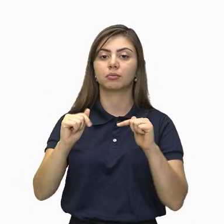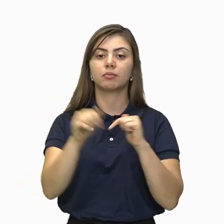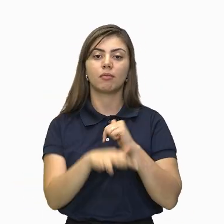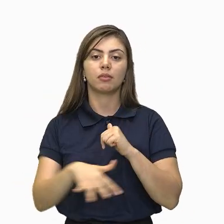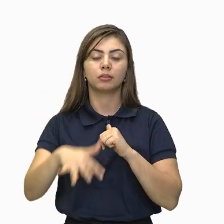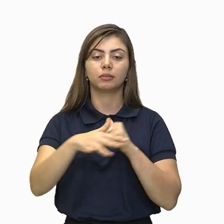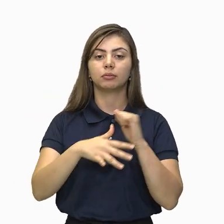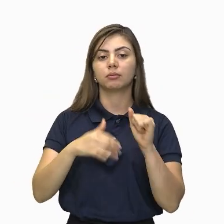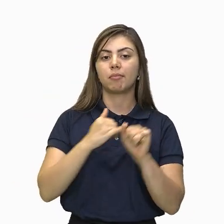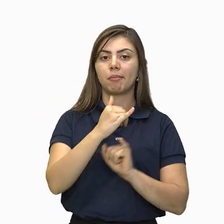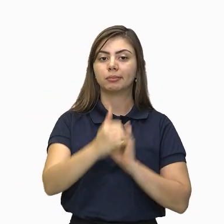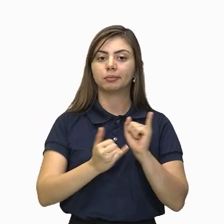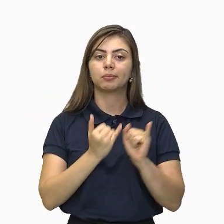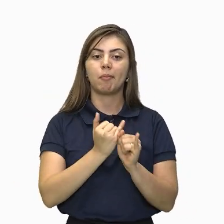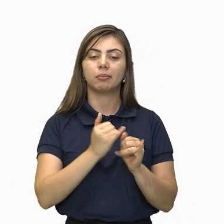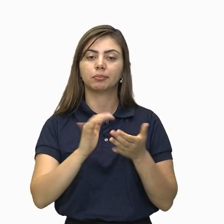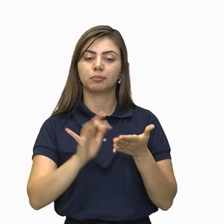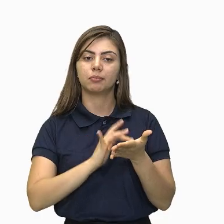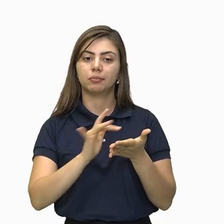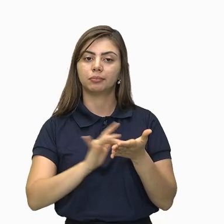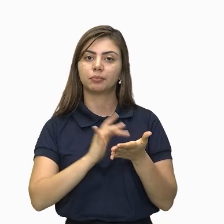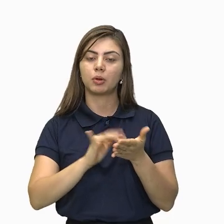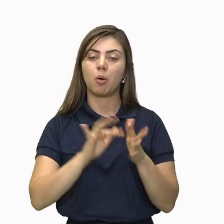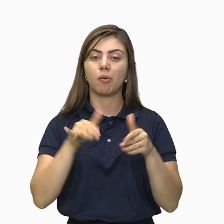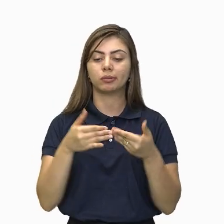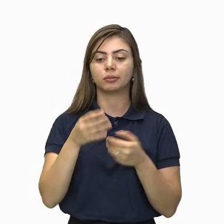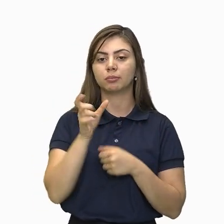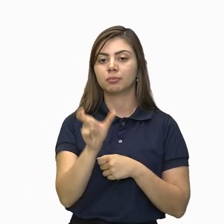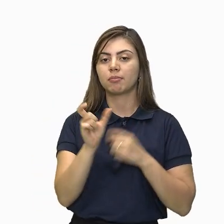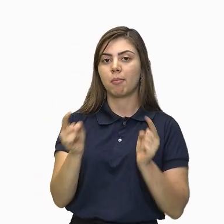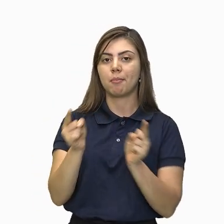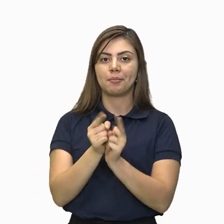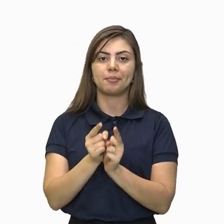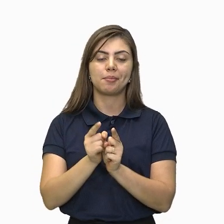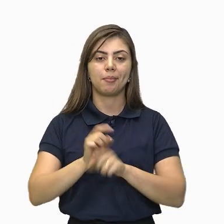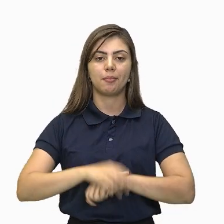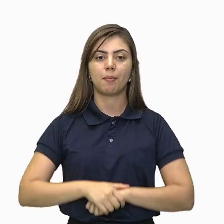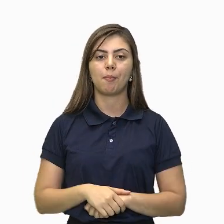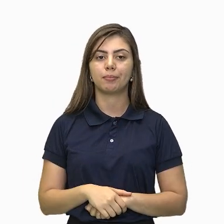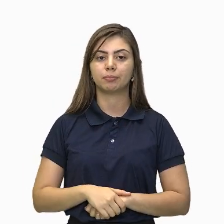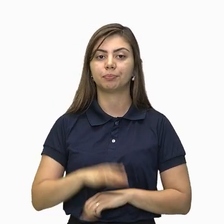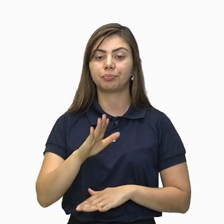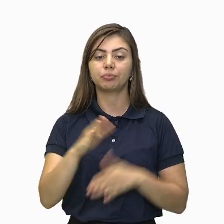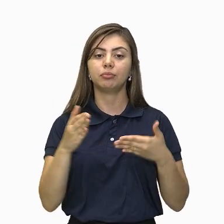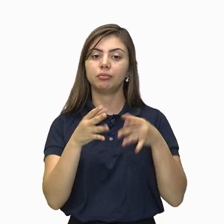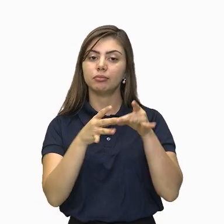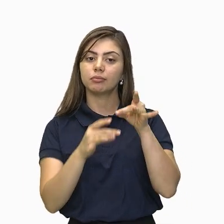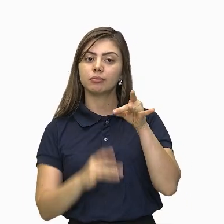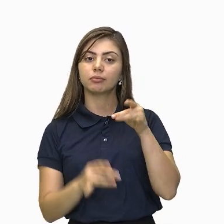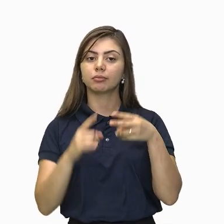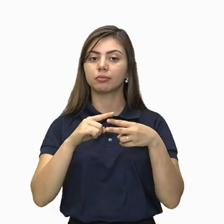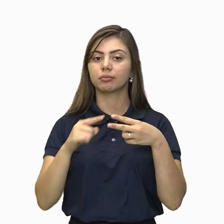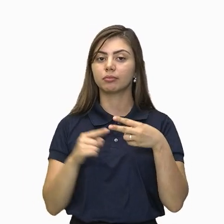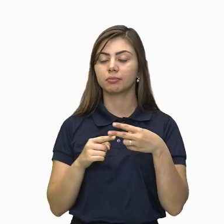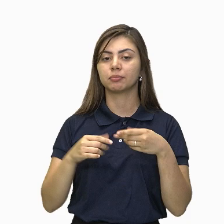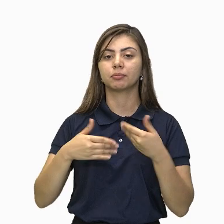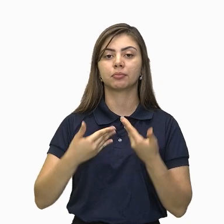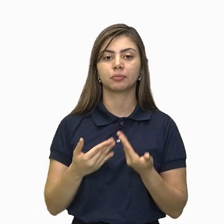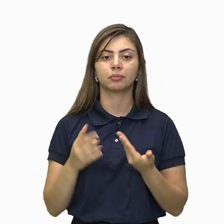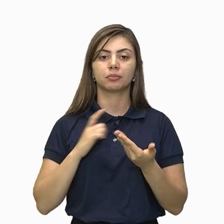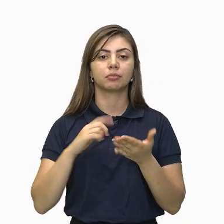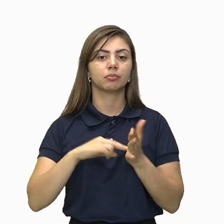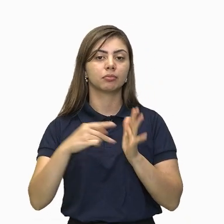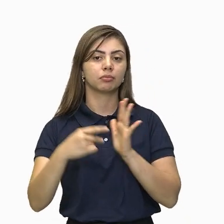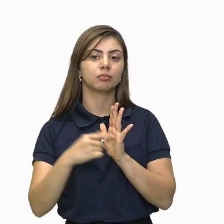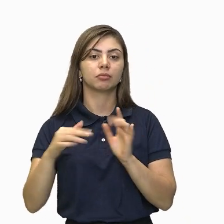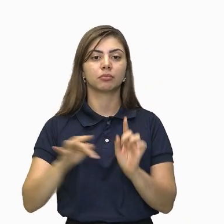linguagem em meio digital ou internetês. E vamos ao nosso detalhamento, significado e